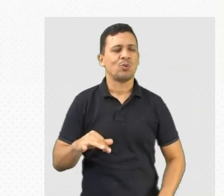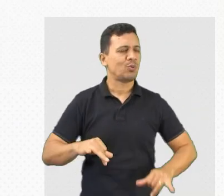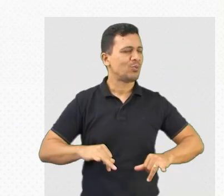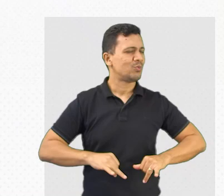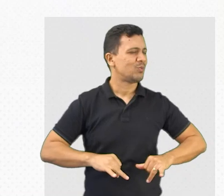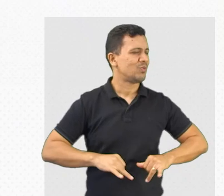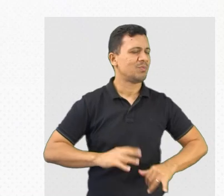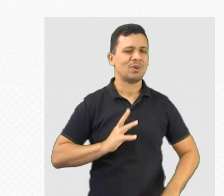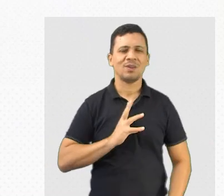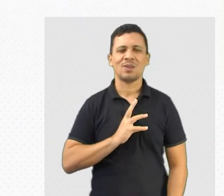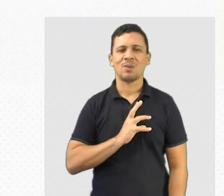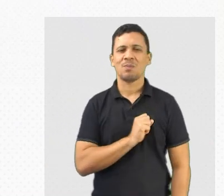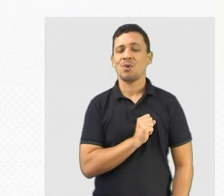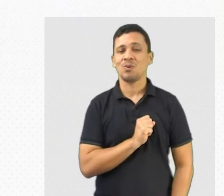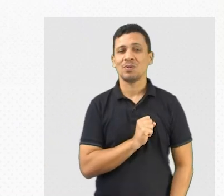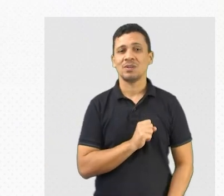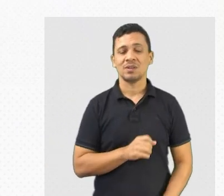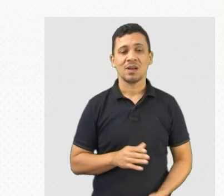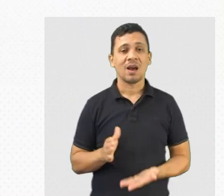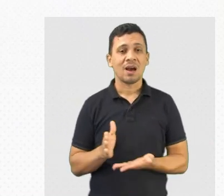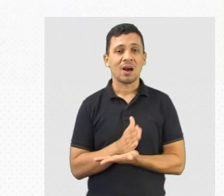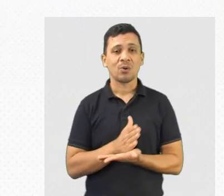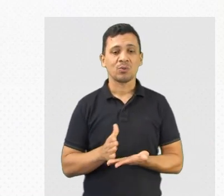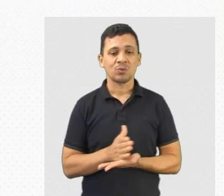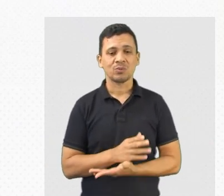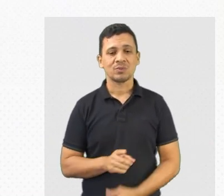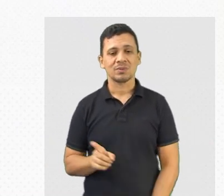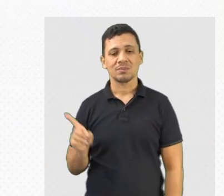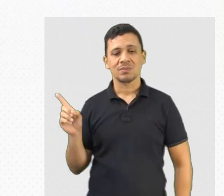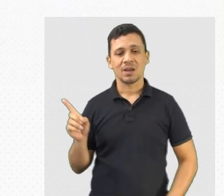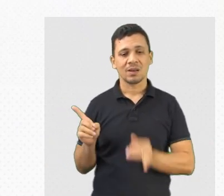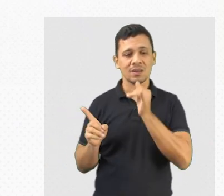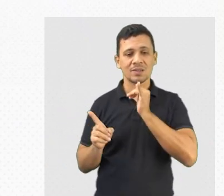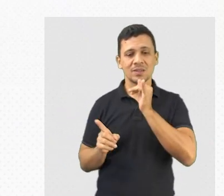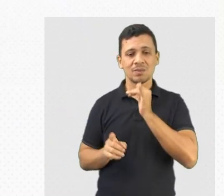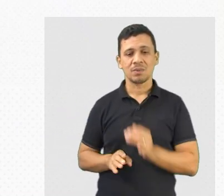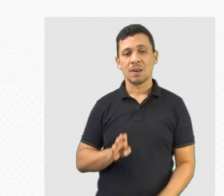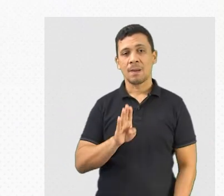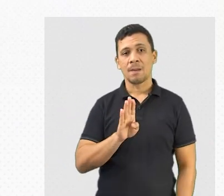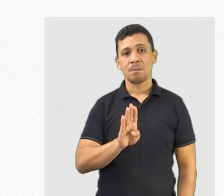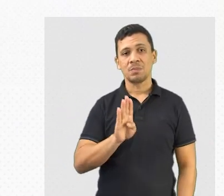amor. E alguns exemplos são B.B. King ou Etta Jones.